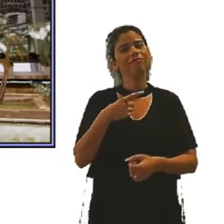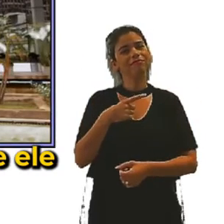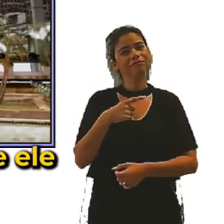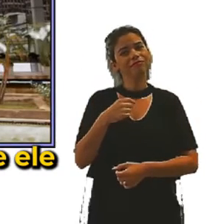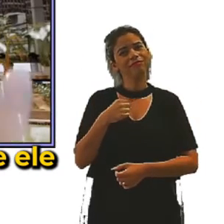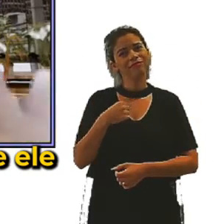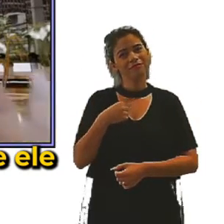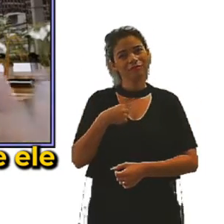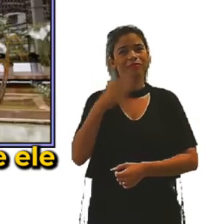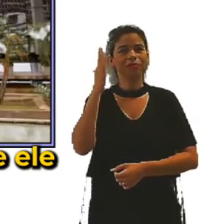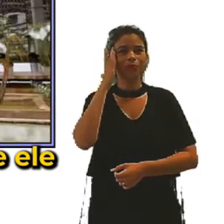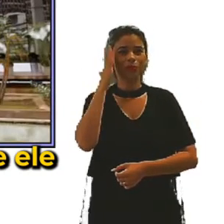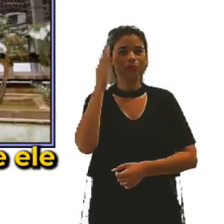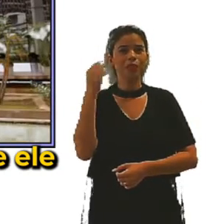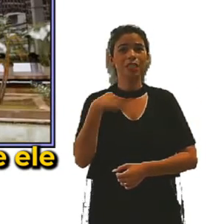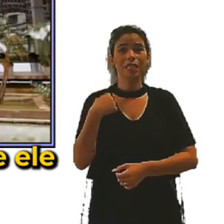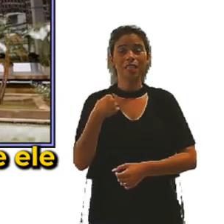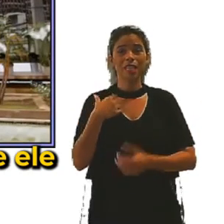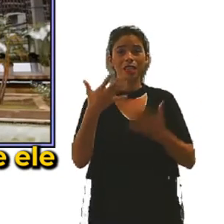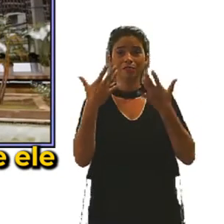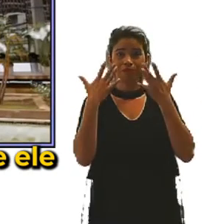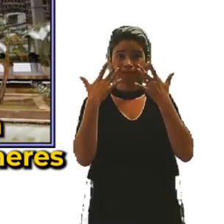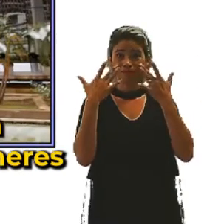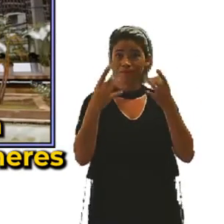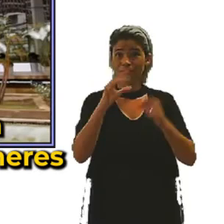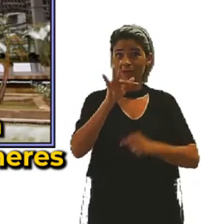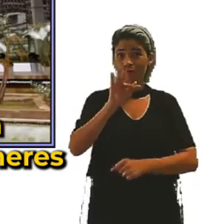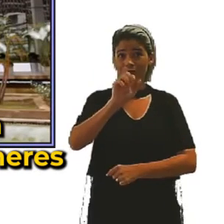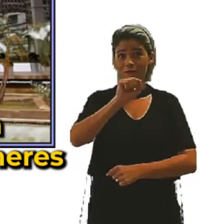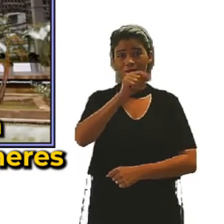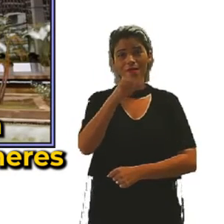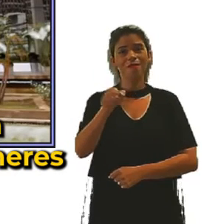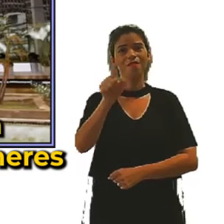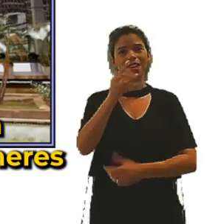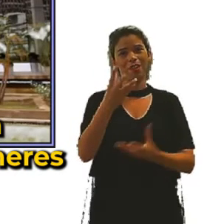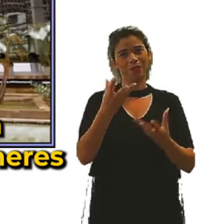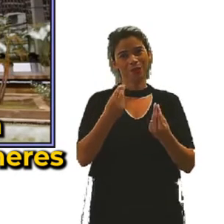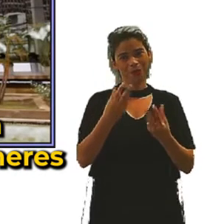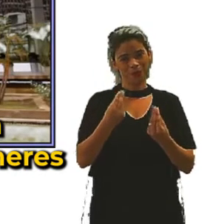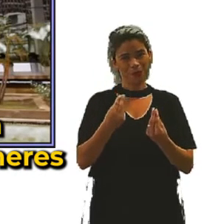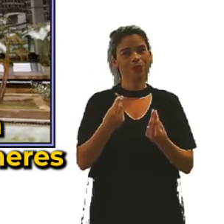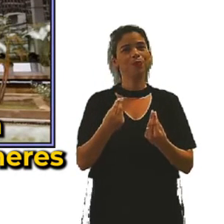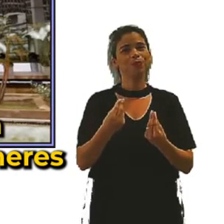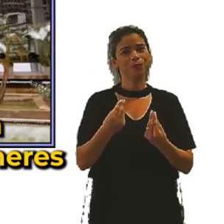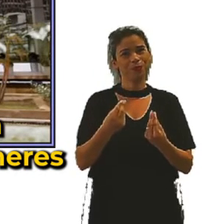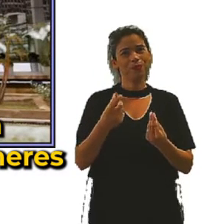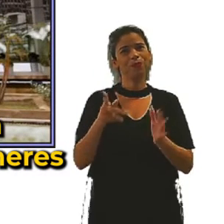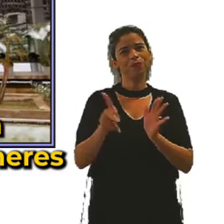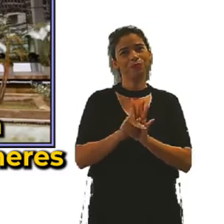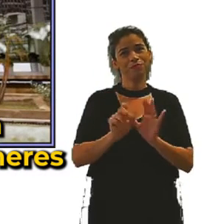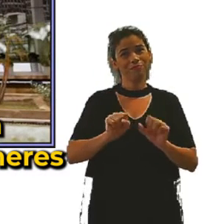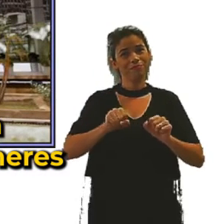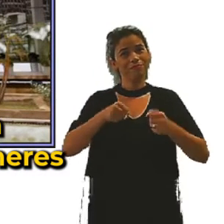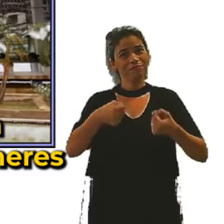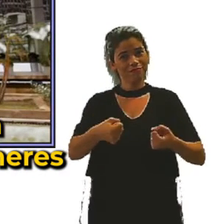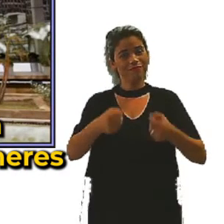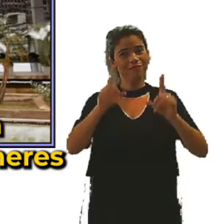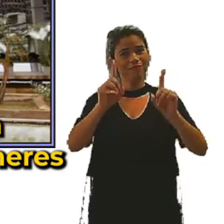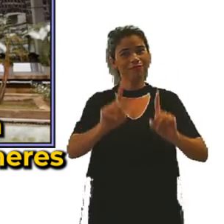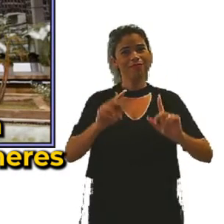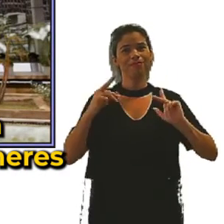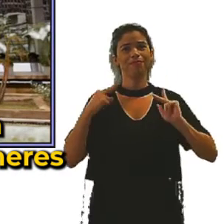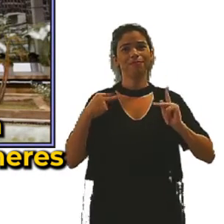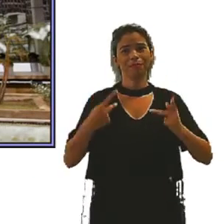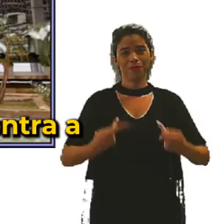Annan, né? Vocês viram que eu sou fã, né? Infelizmente ele faleceu, mas eu era muito fã desse diplomata que defendia os direitos humanos e as mulheres, né?